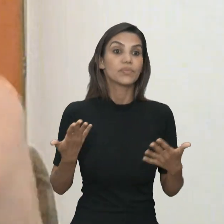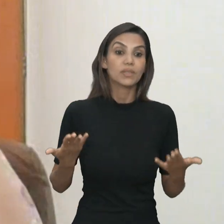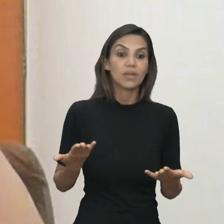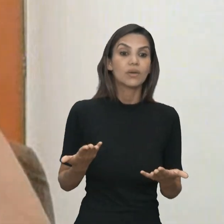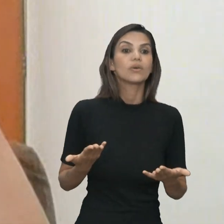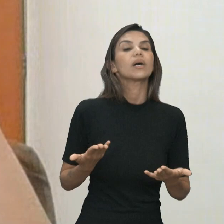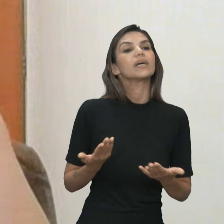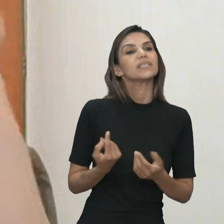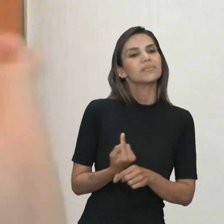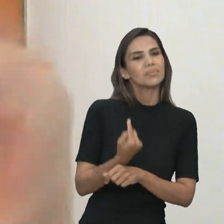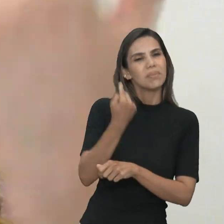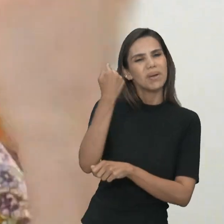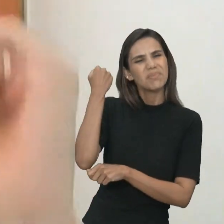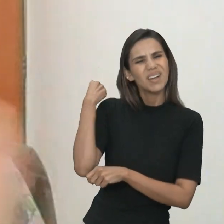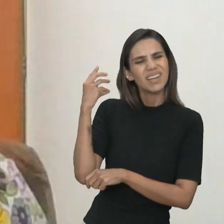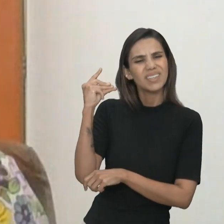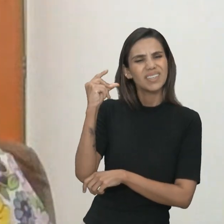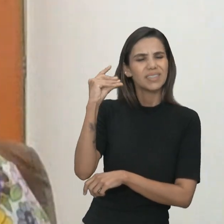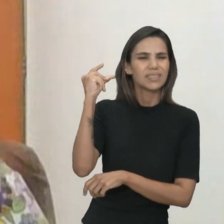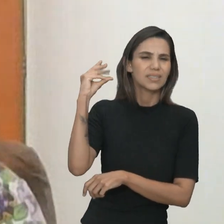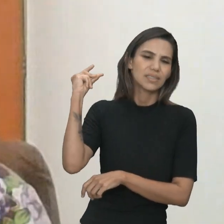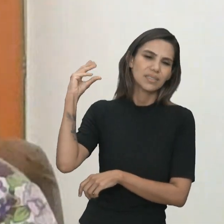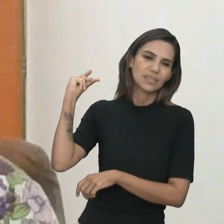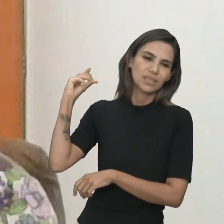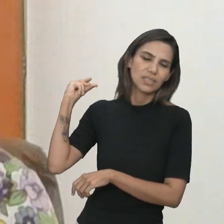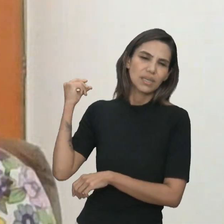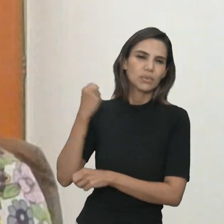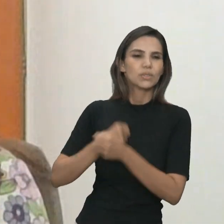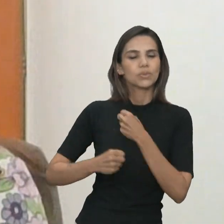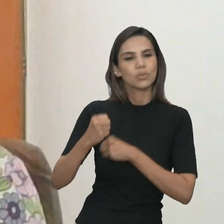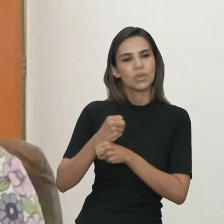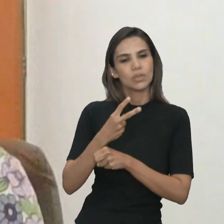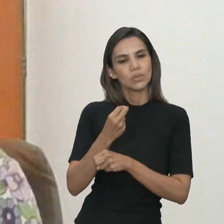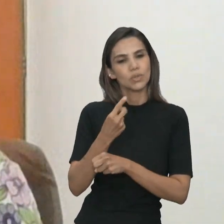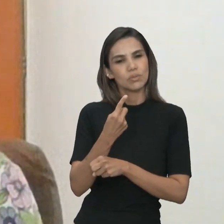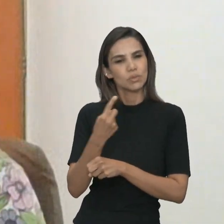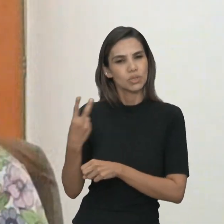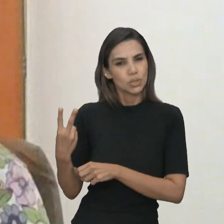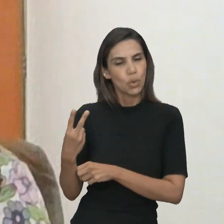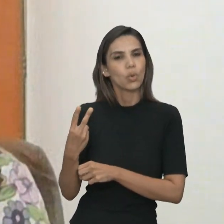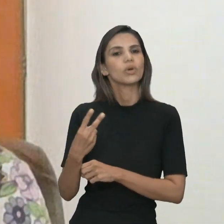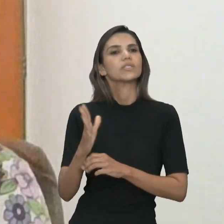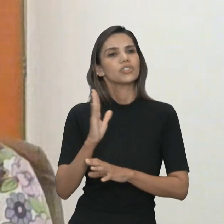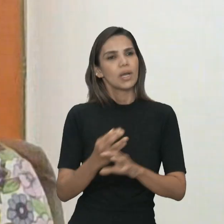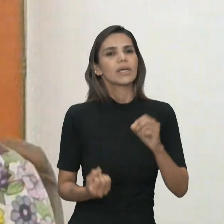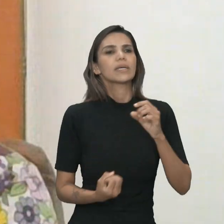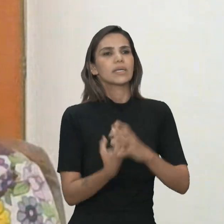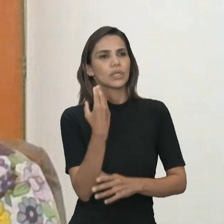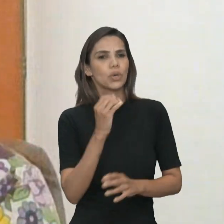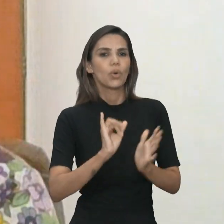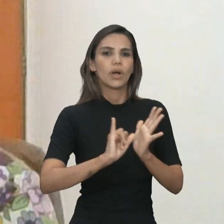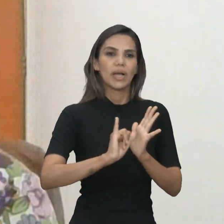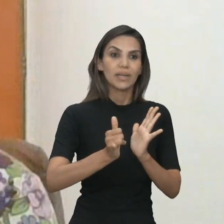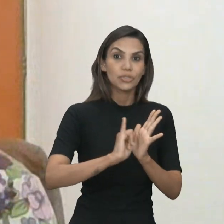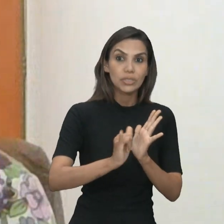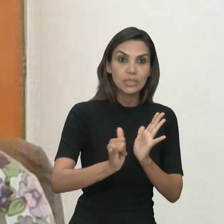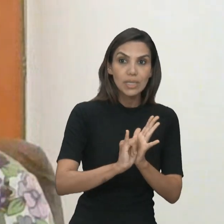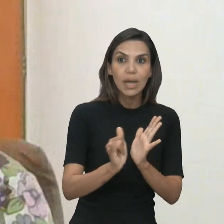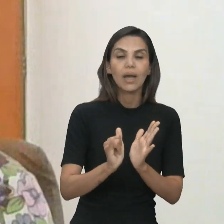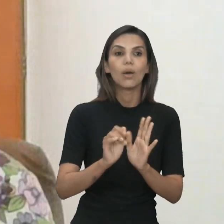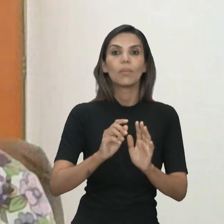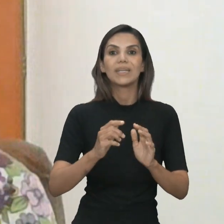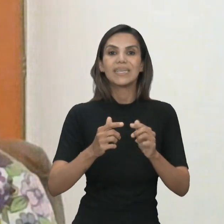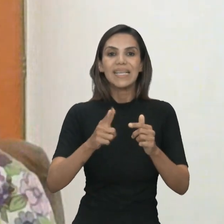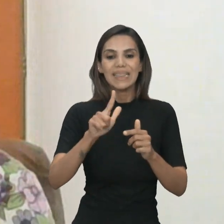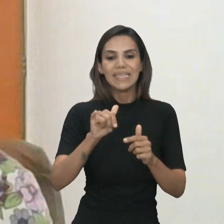com o professor Gebrinho, lá atrás, em 2012, fazendo editais de licitação, que a gente não conseguia levar